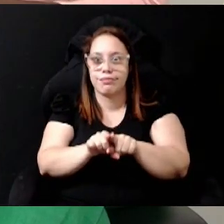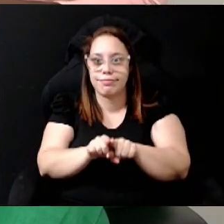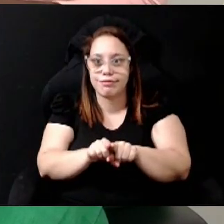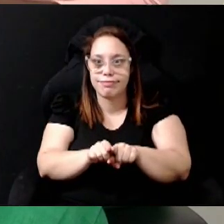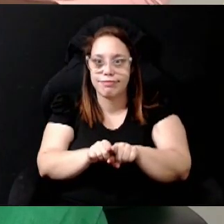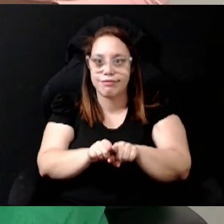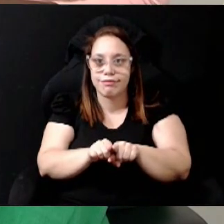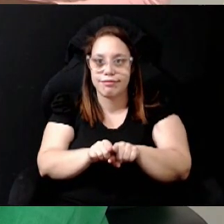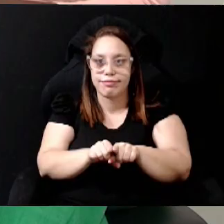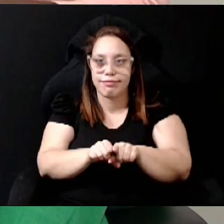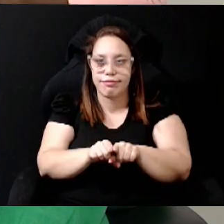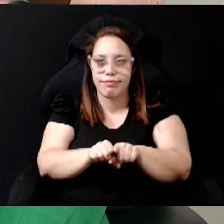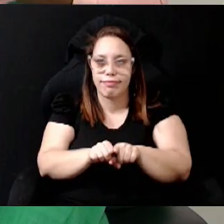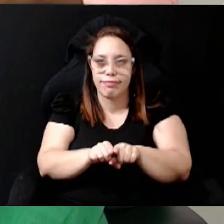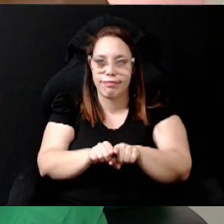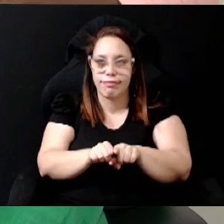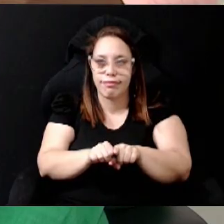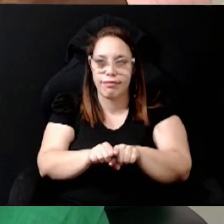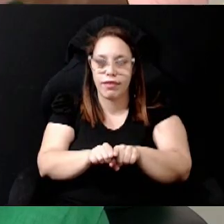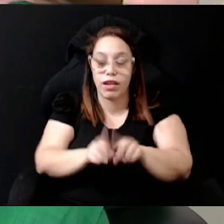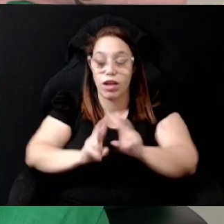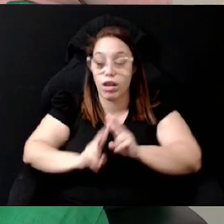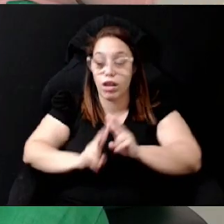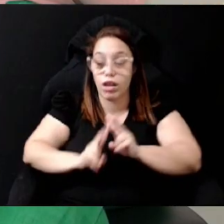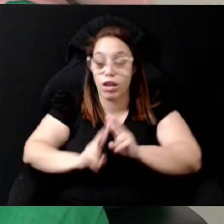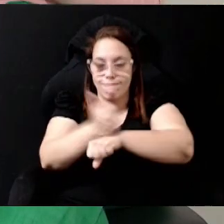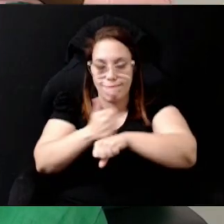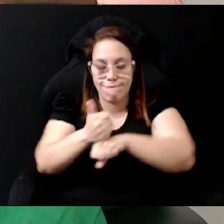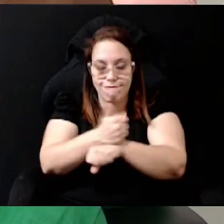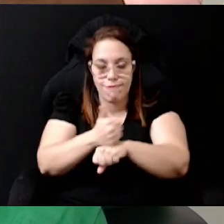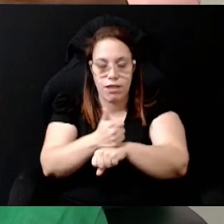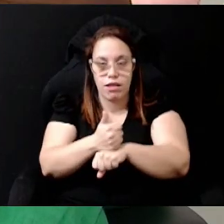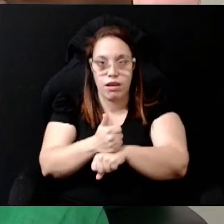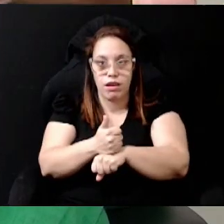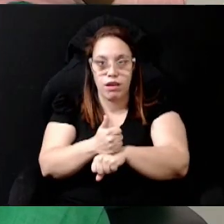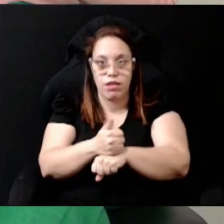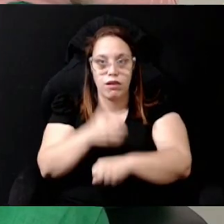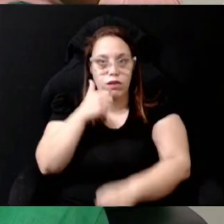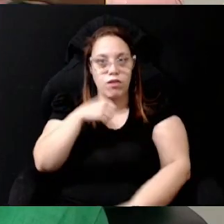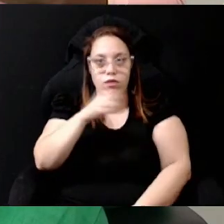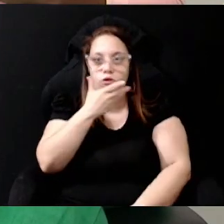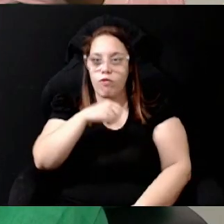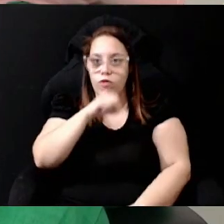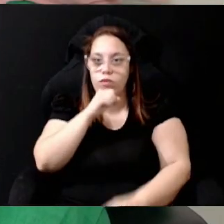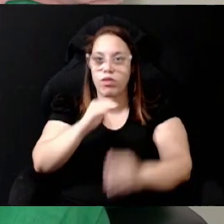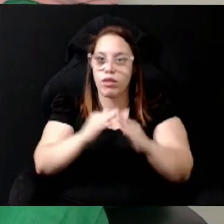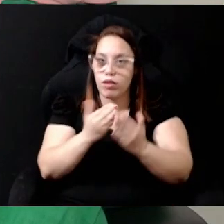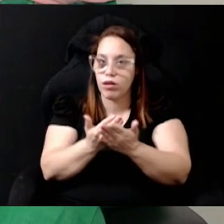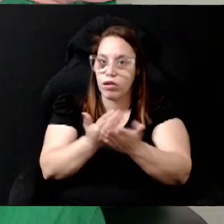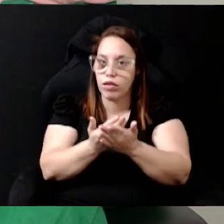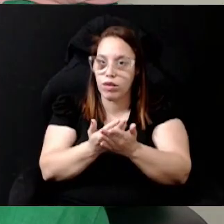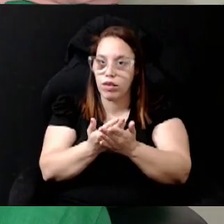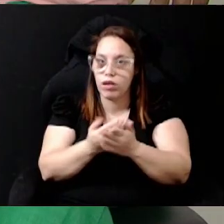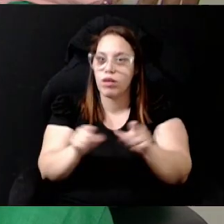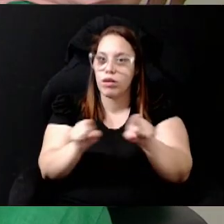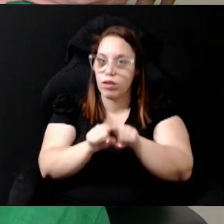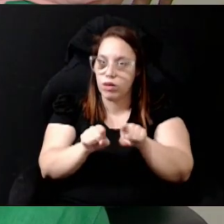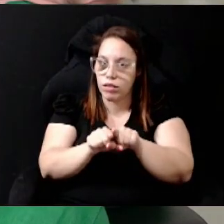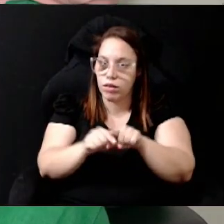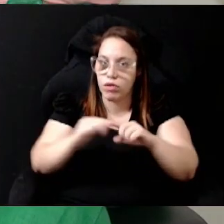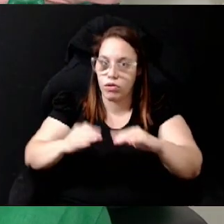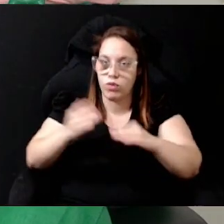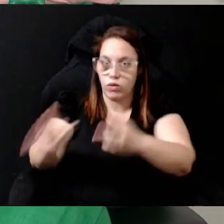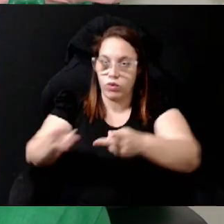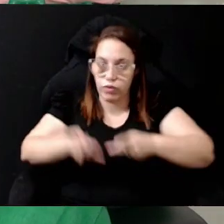Então, nas reuniões de famílias, nas formações continuadas, as RPAs, né, que são os momentos de avaliação da escola,